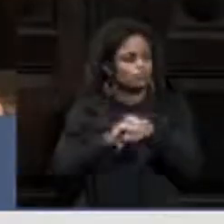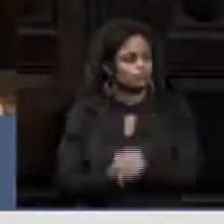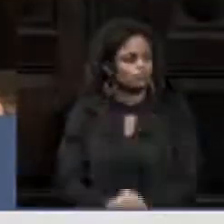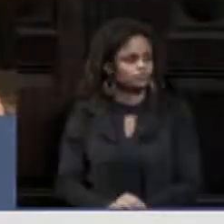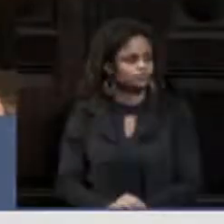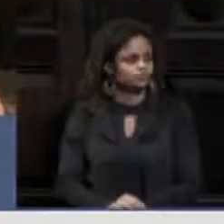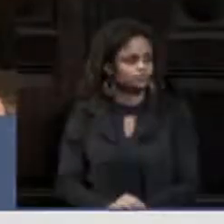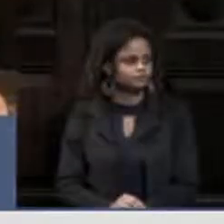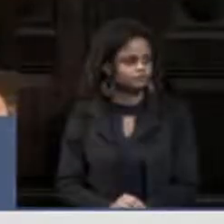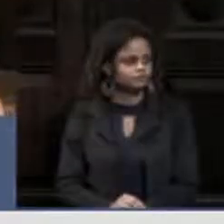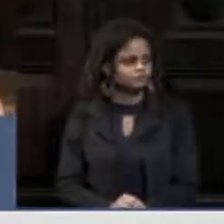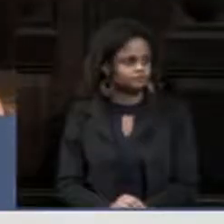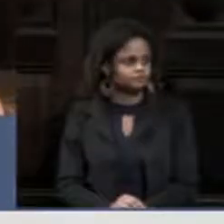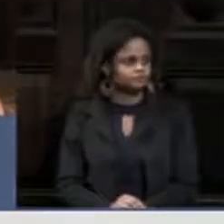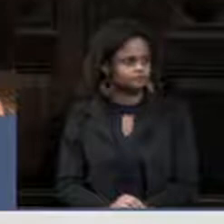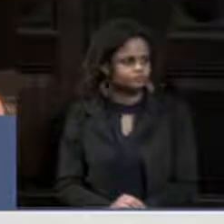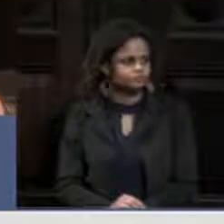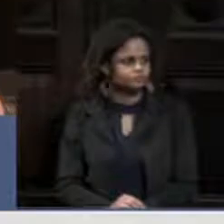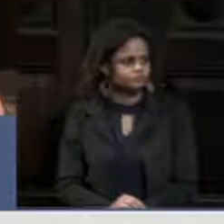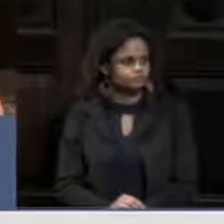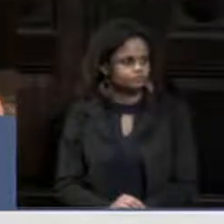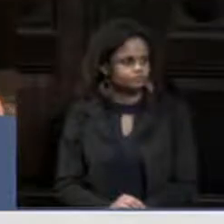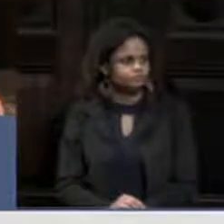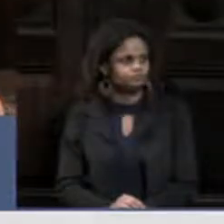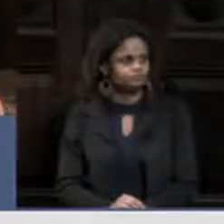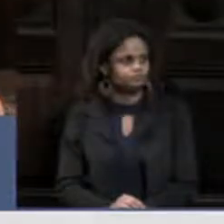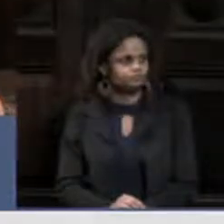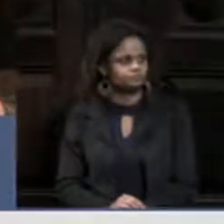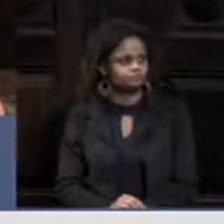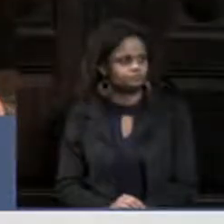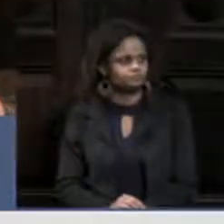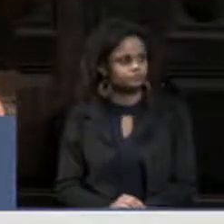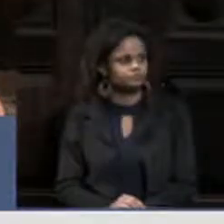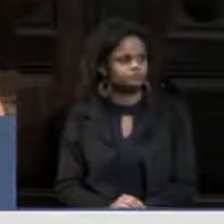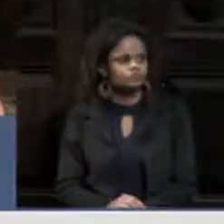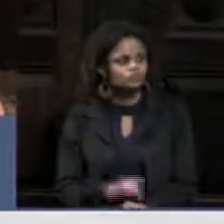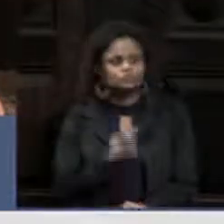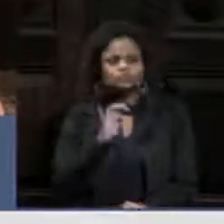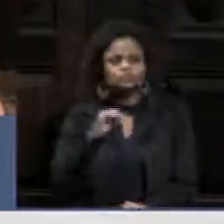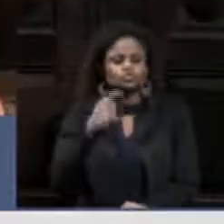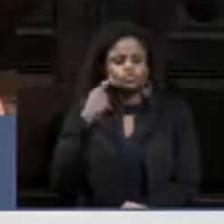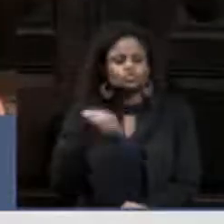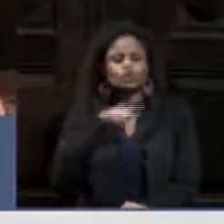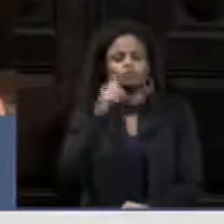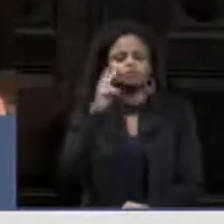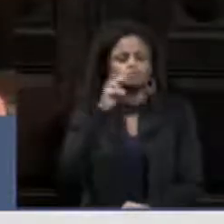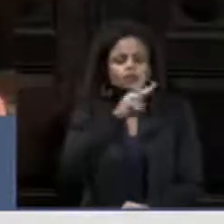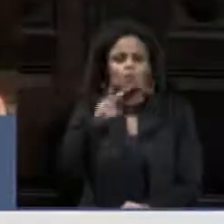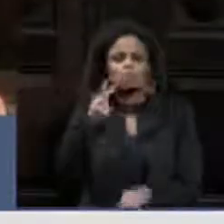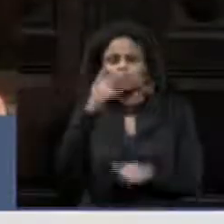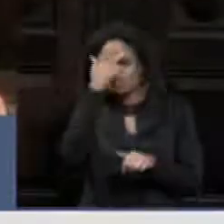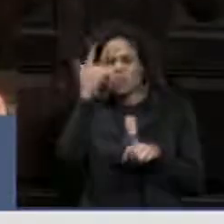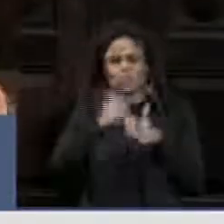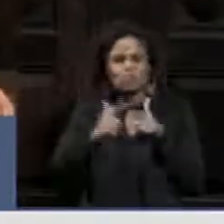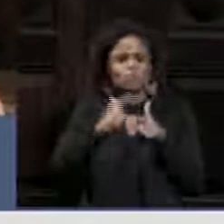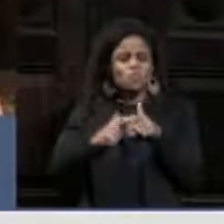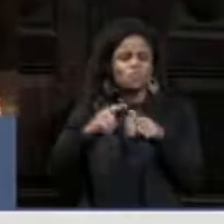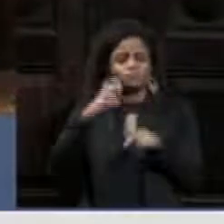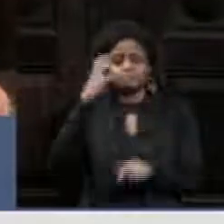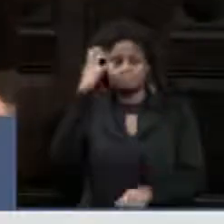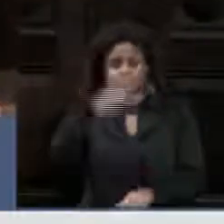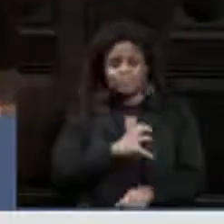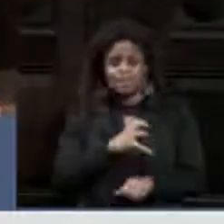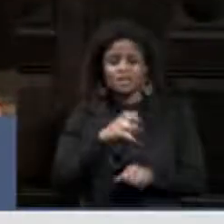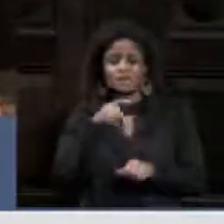que nós somos demandados de pessoas com problemas seríssimos, que entram